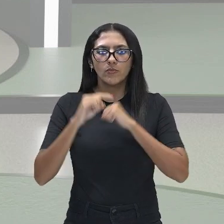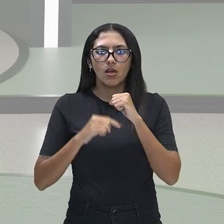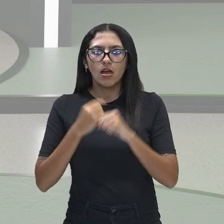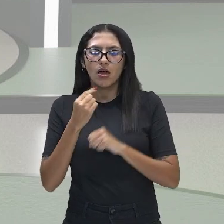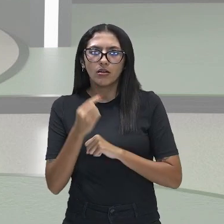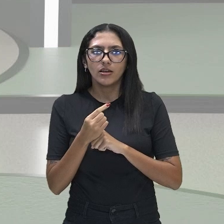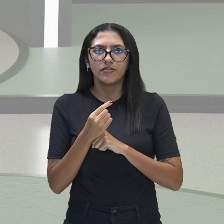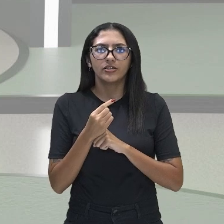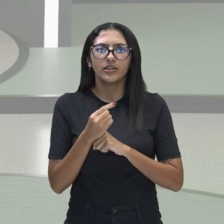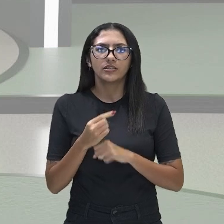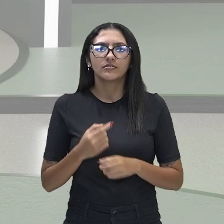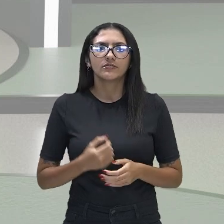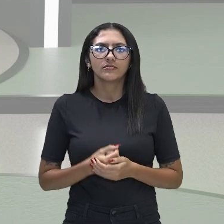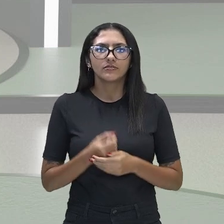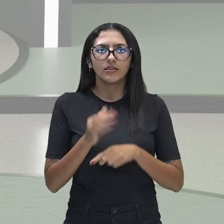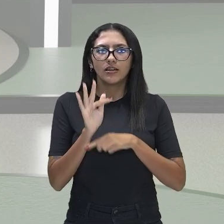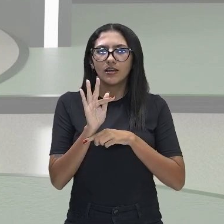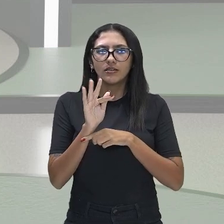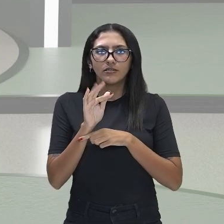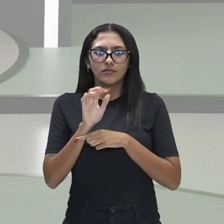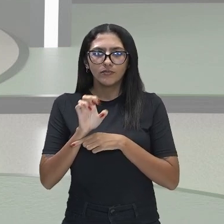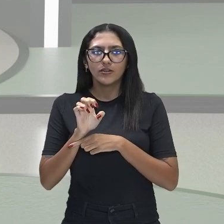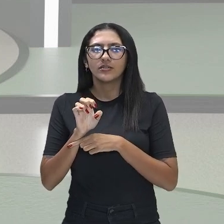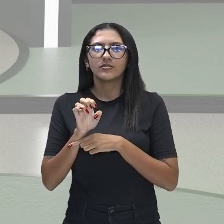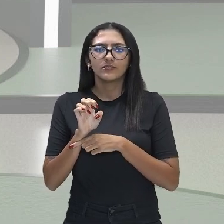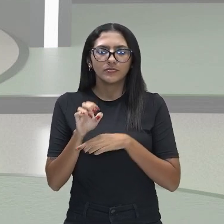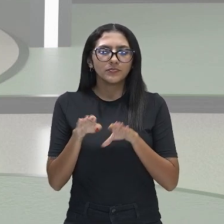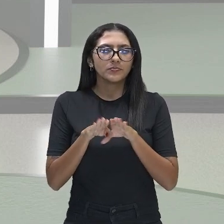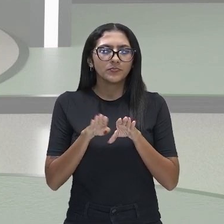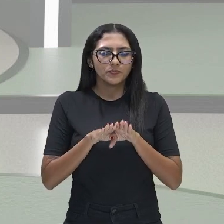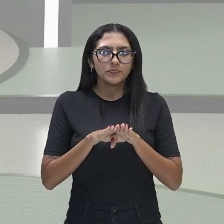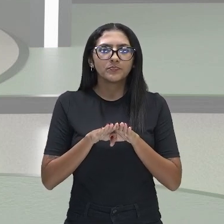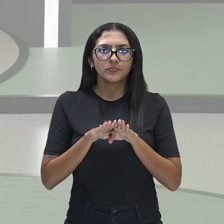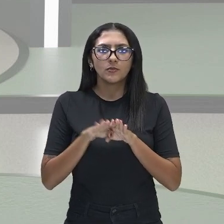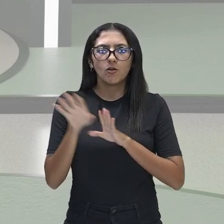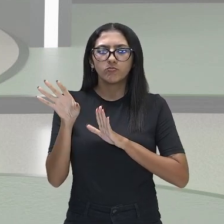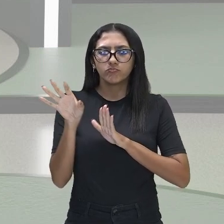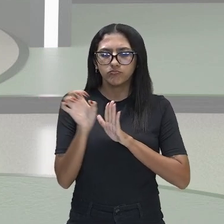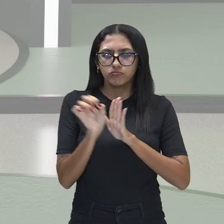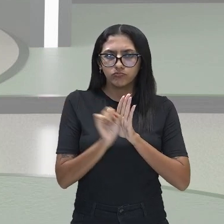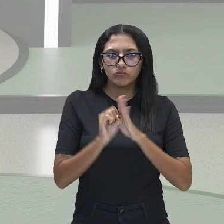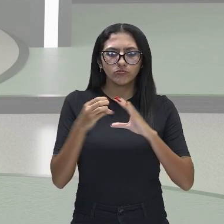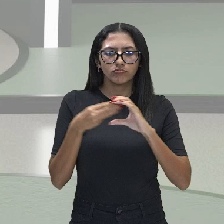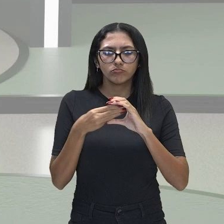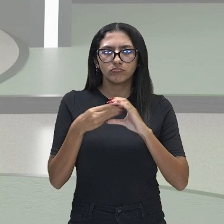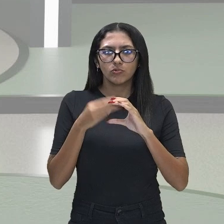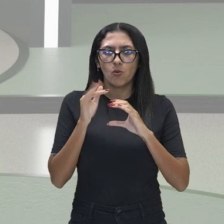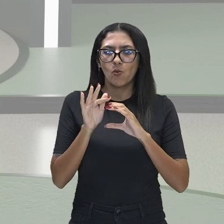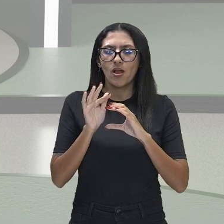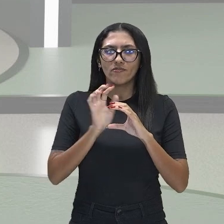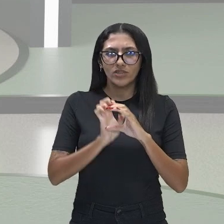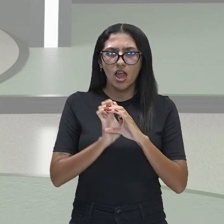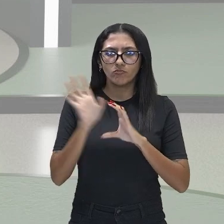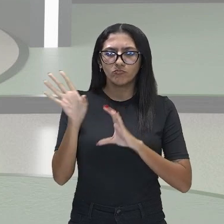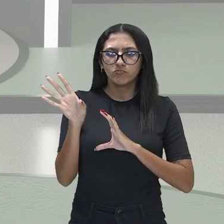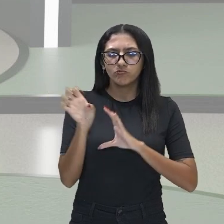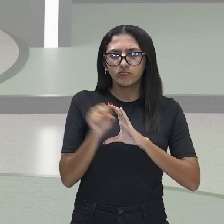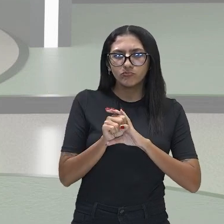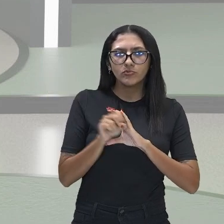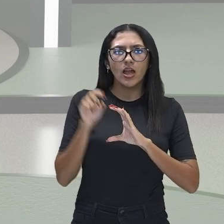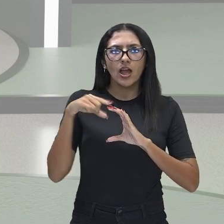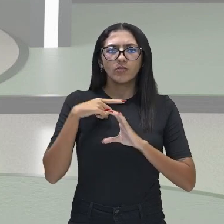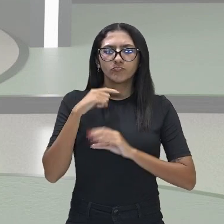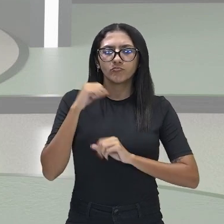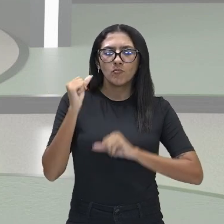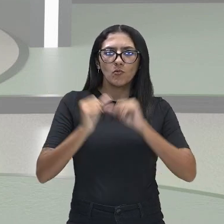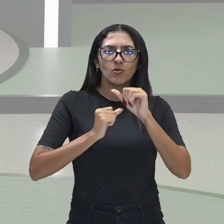ferro. E o ferro, quando o oxigênio entra na hemácia e entra em contato com o ferro, ele ganha